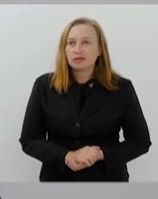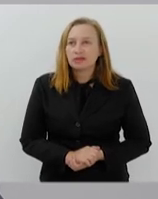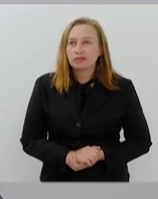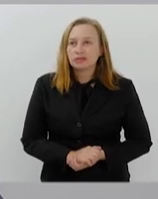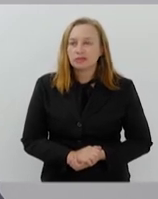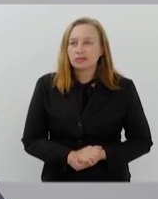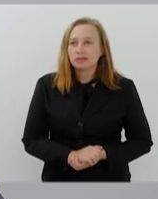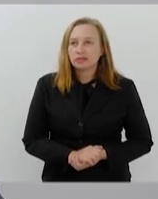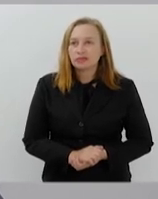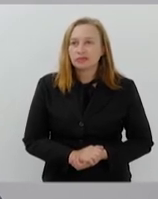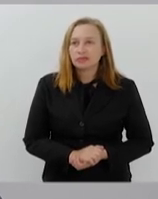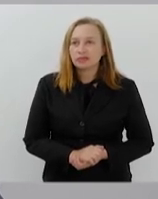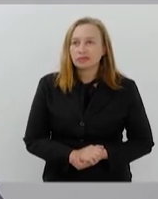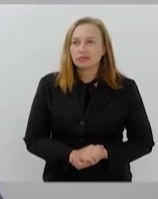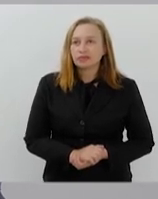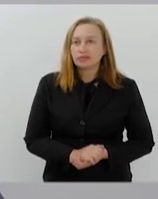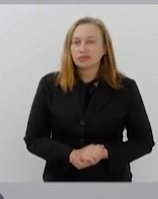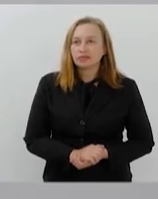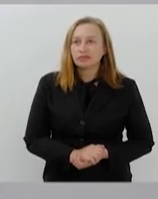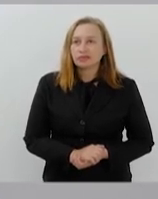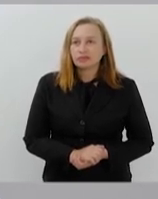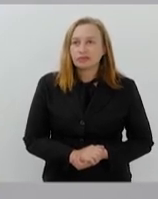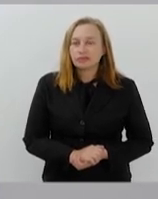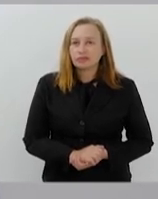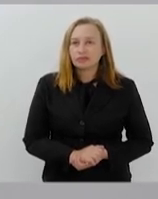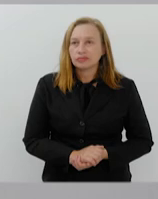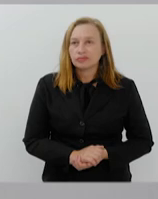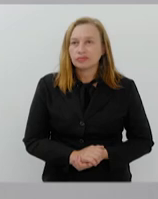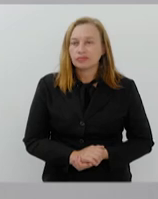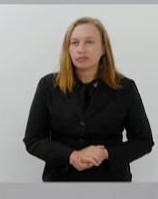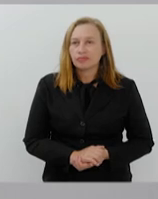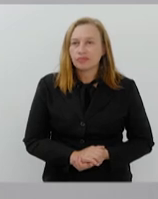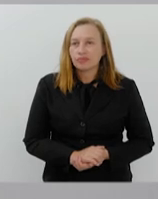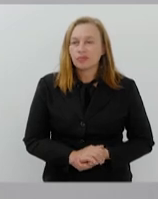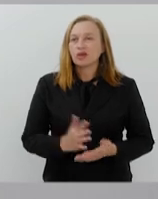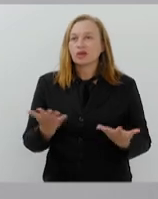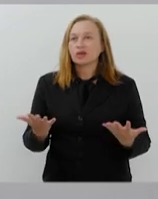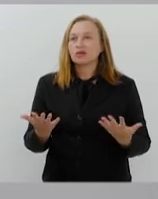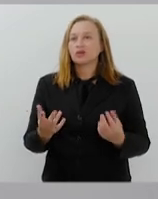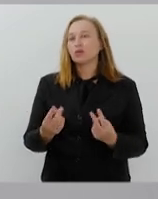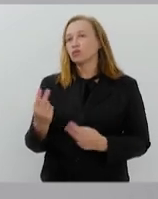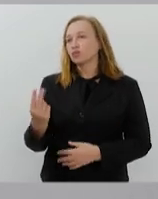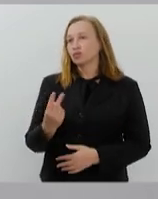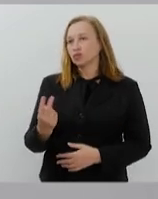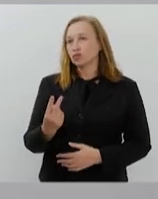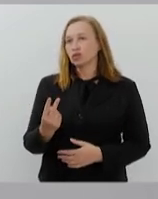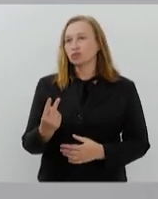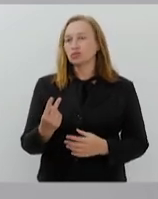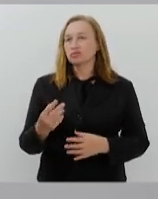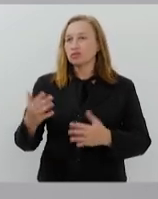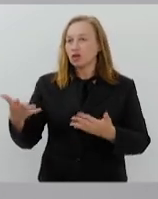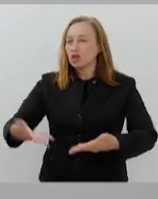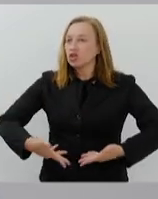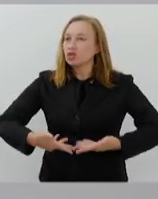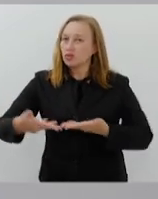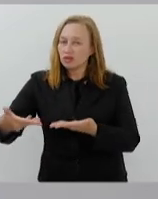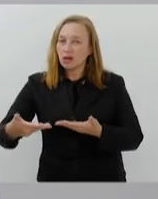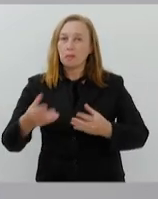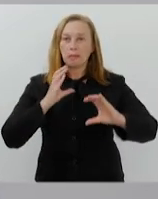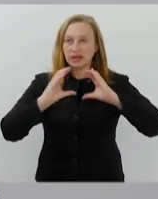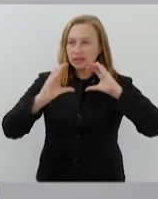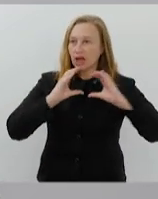coincidência ela pode ser amiga do governador ou o cantor que estava se apresentando conhece os dois sabe que os dois cantam bem chamaram para cantar pode